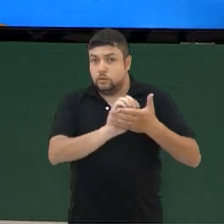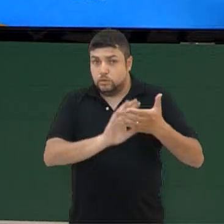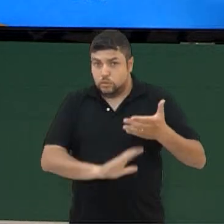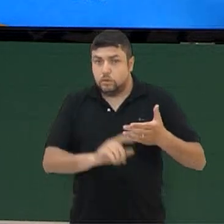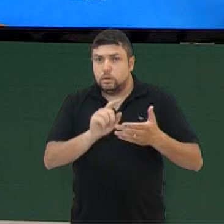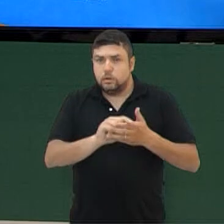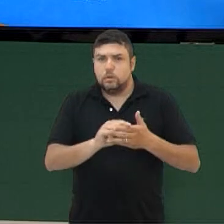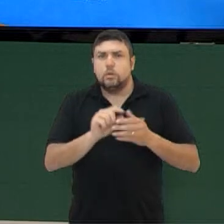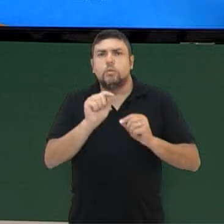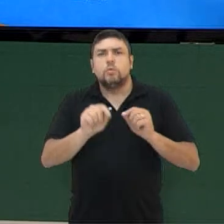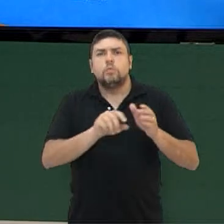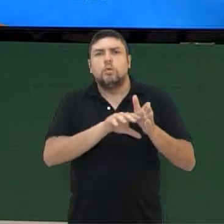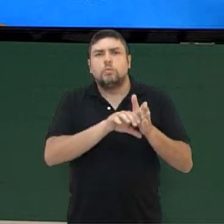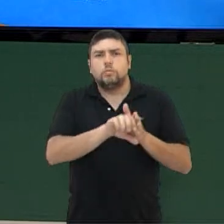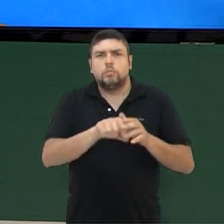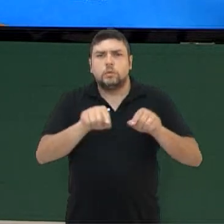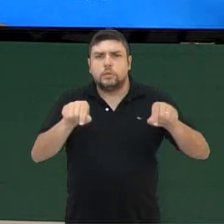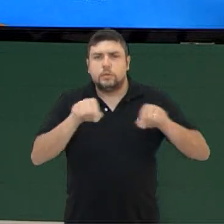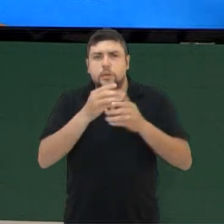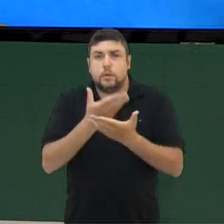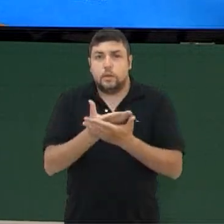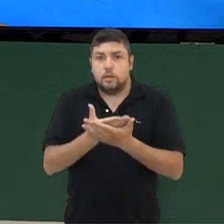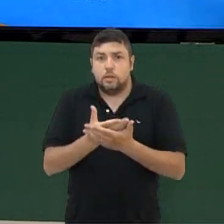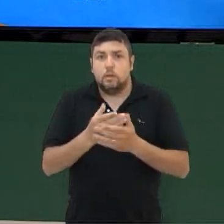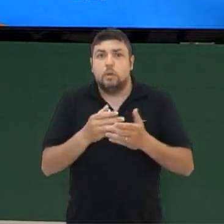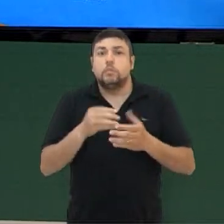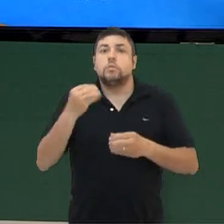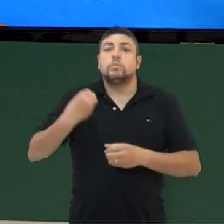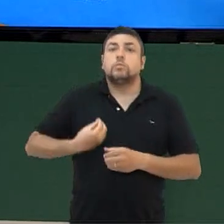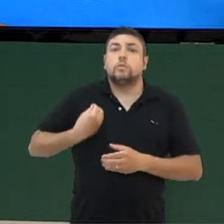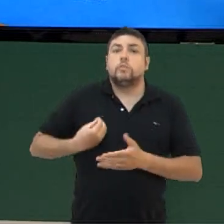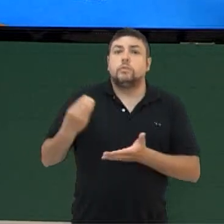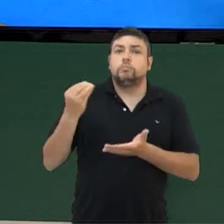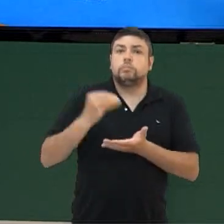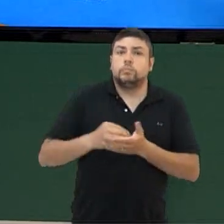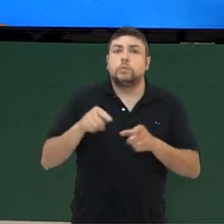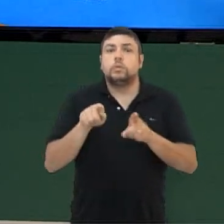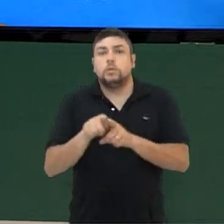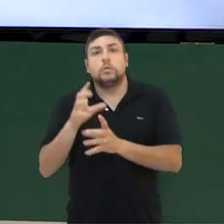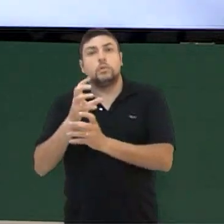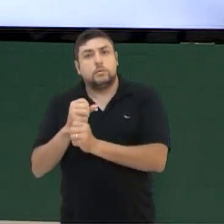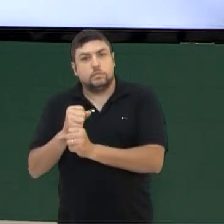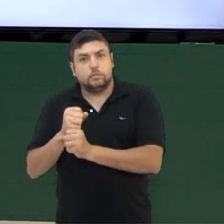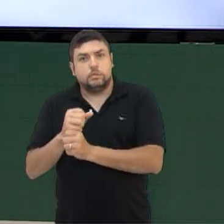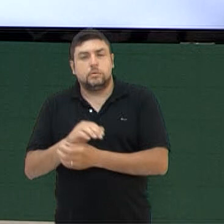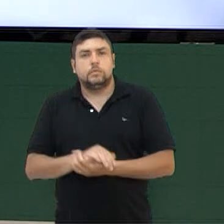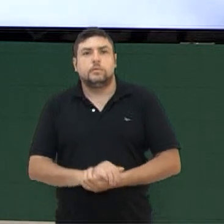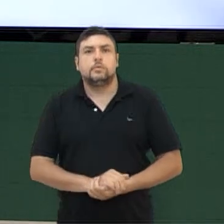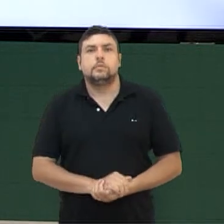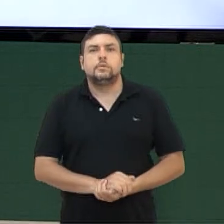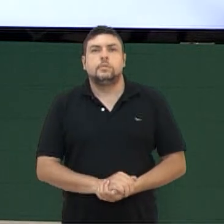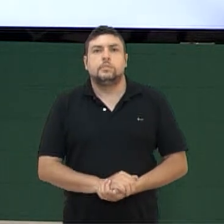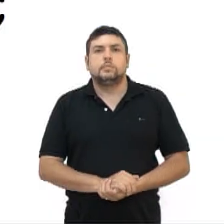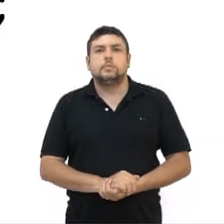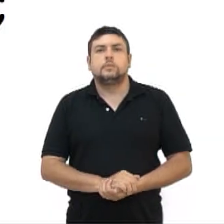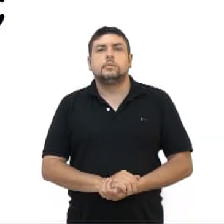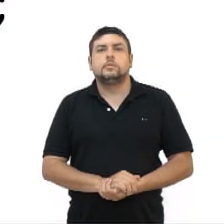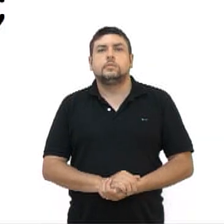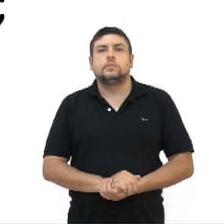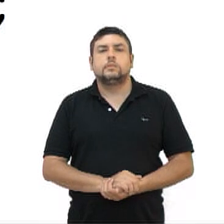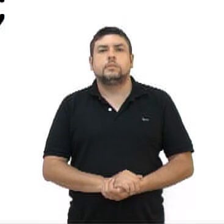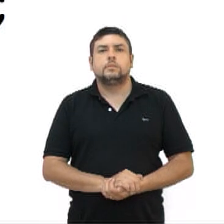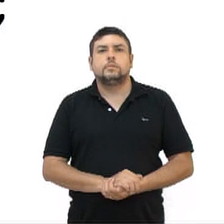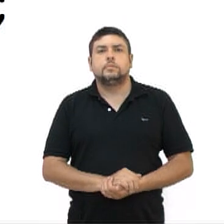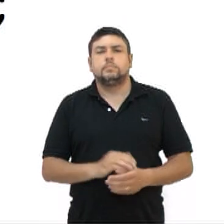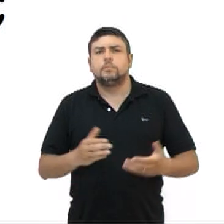presença na aula e ele garante a sua nota em matemática no final do bimestre, ok? Muito bem. Hoje nós